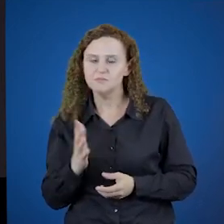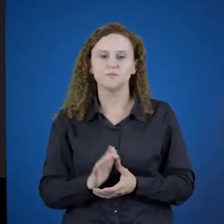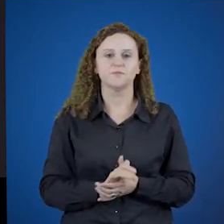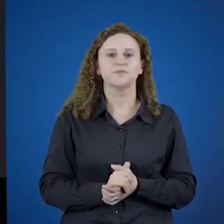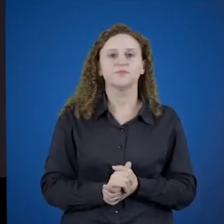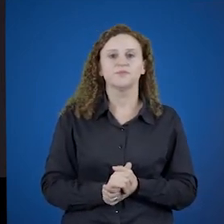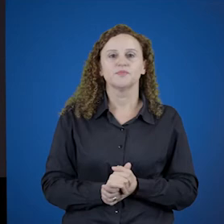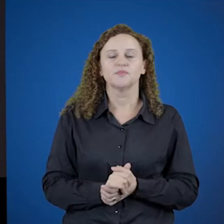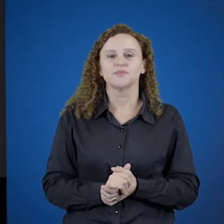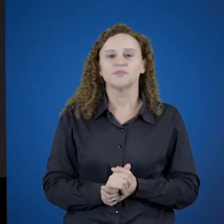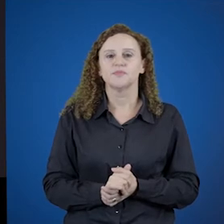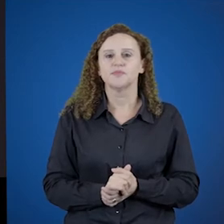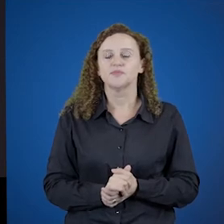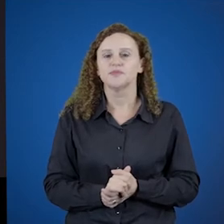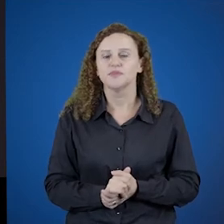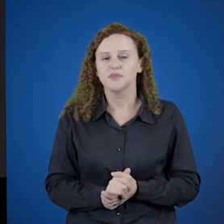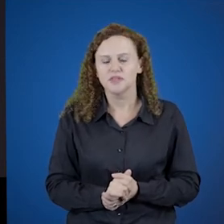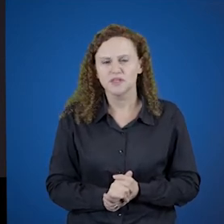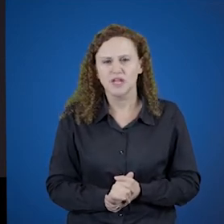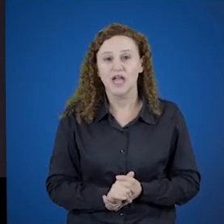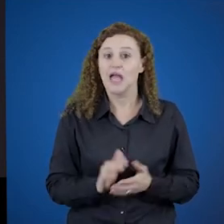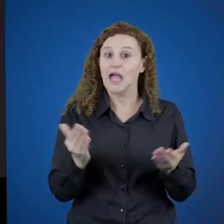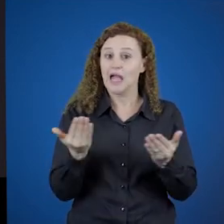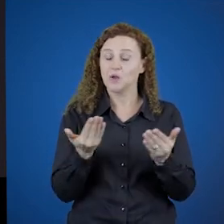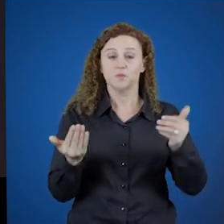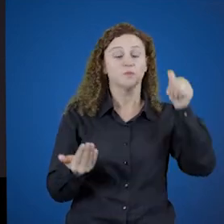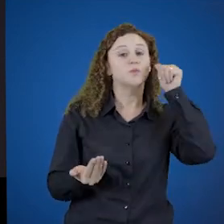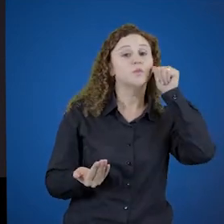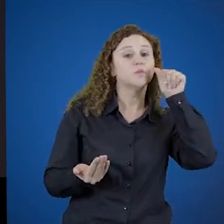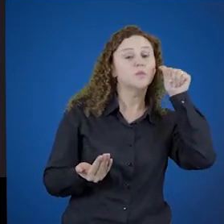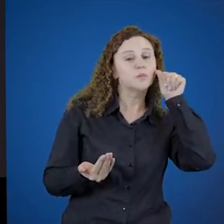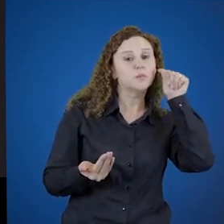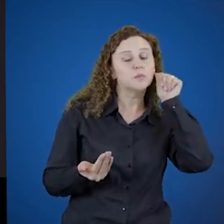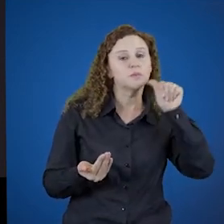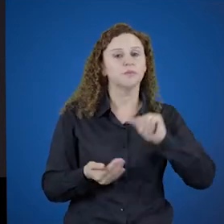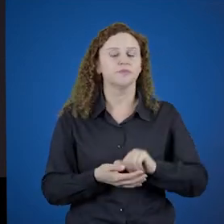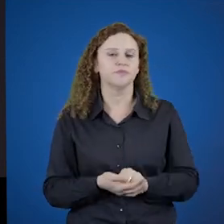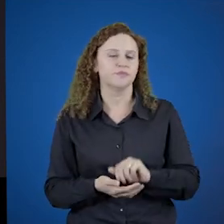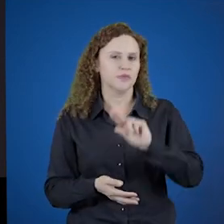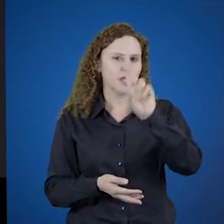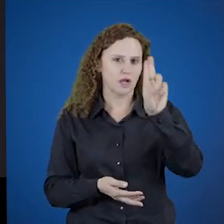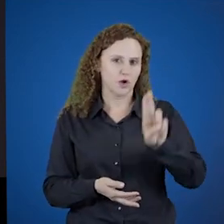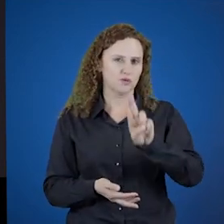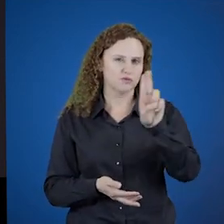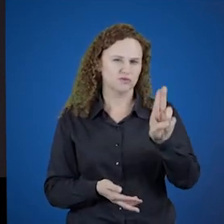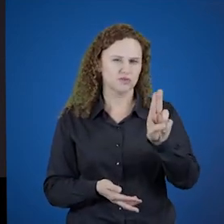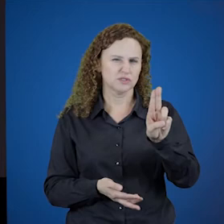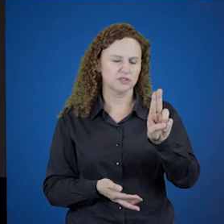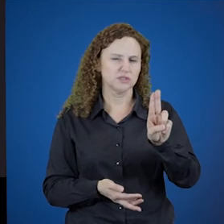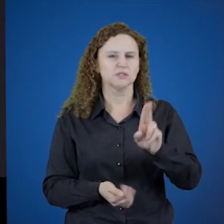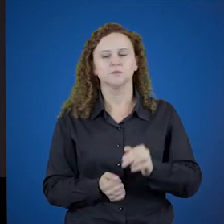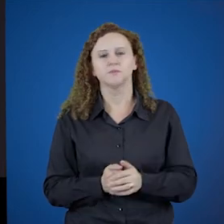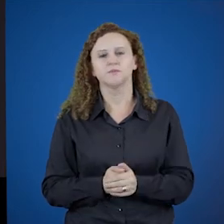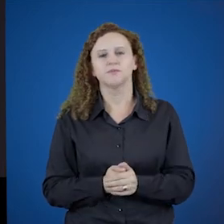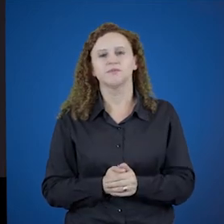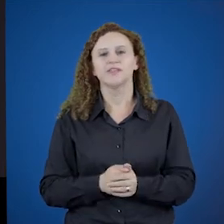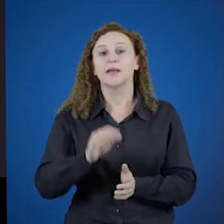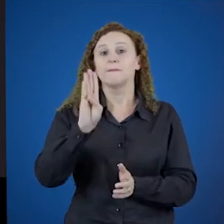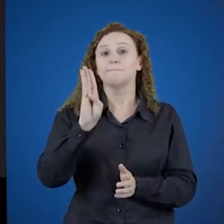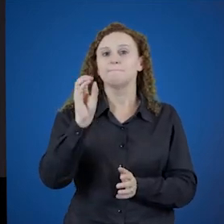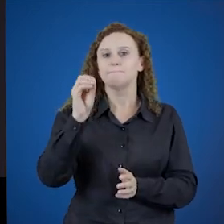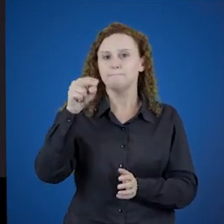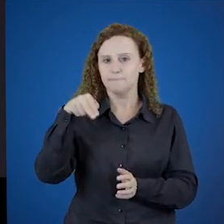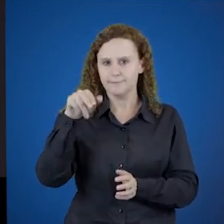etc para o masculino para o feminino eu utilizarei a